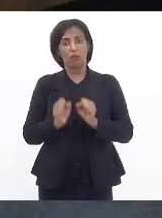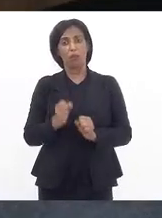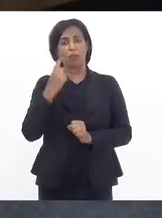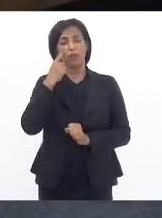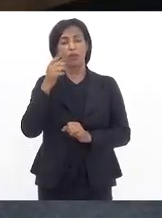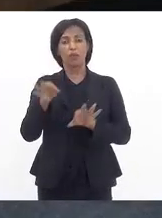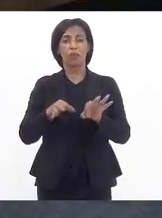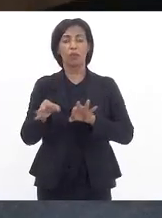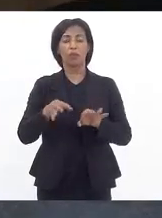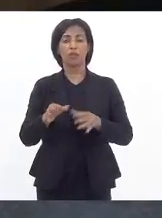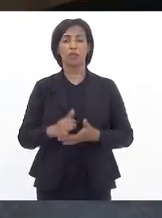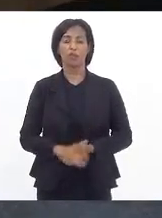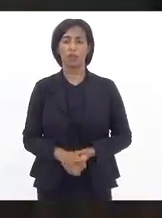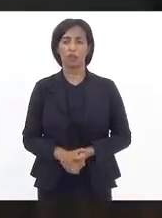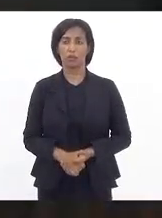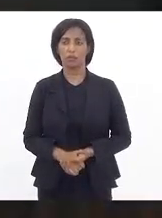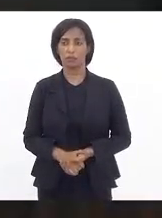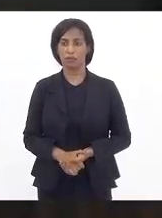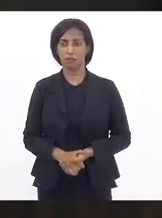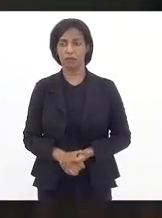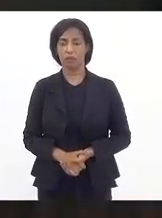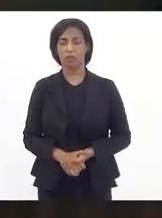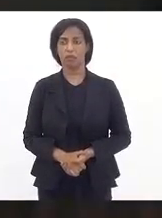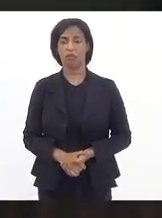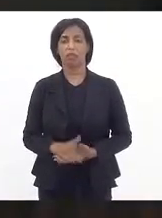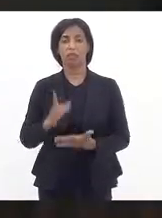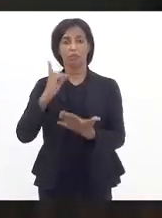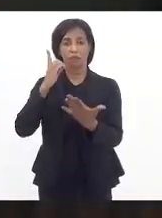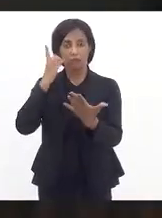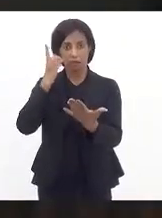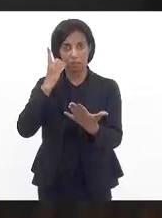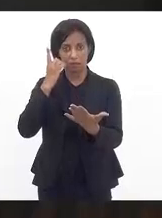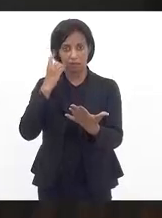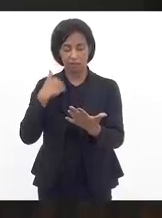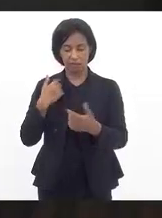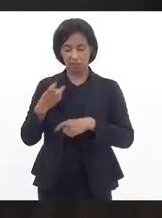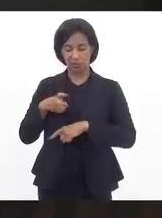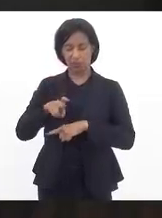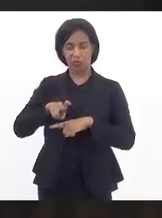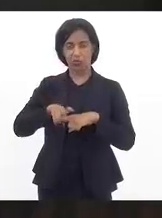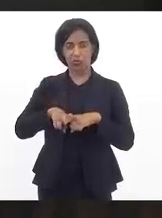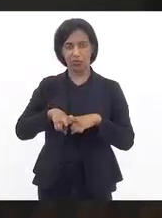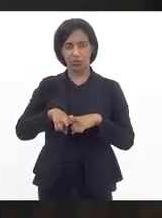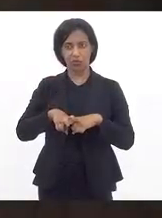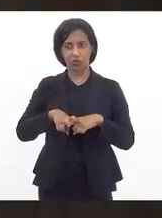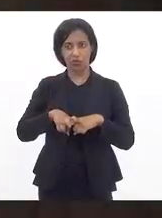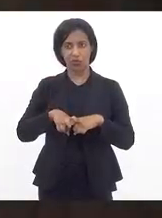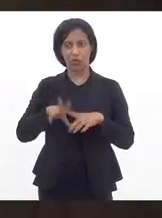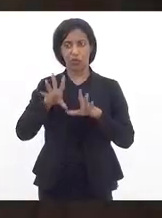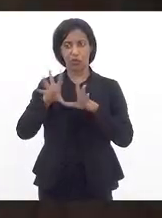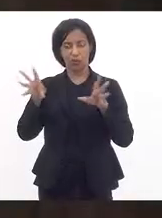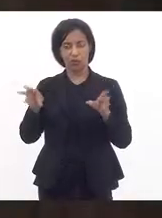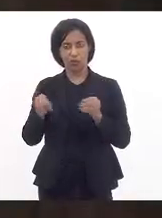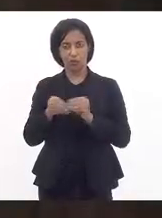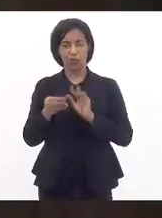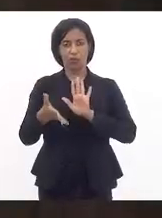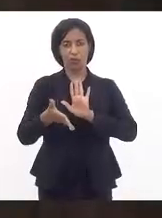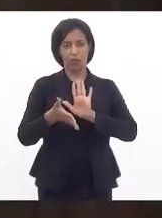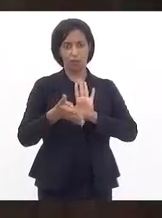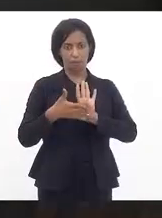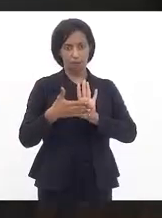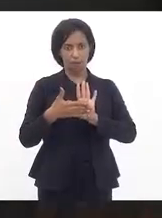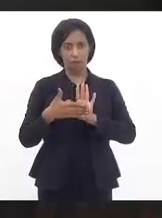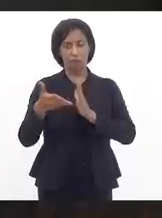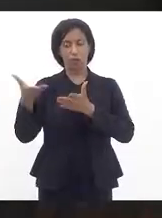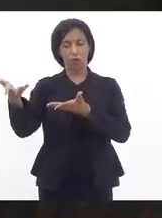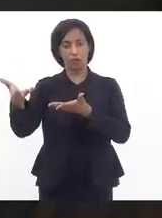poder ver o projeto que eu vou botar o projeto Deputado eu estou sentado aqui vou concluir a pauta aqui vou